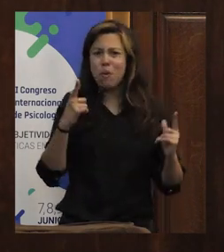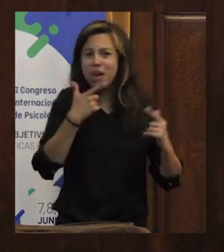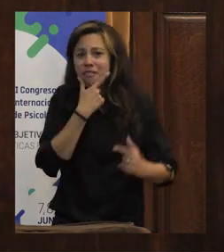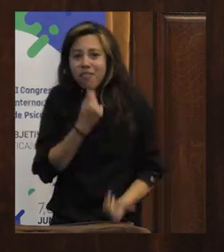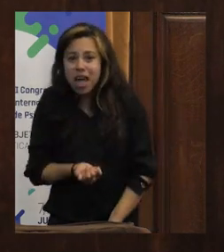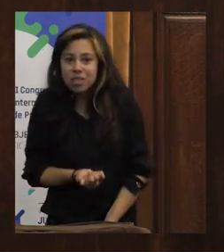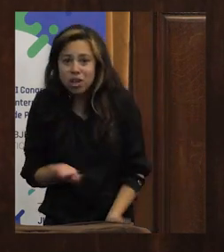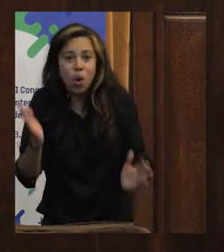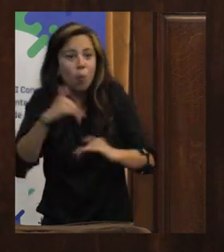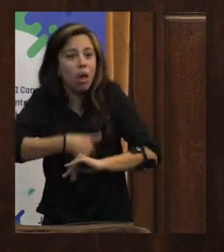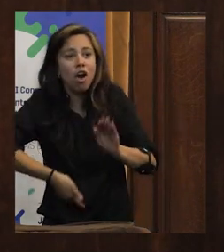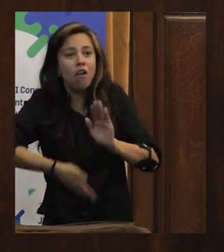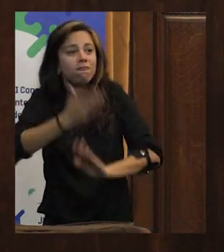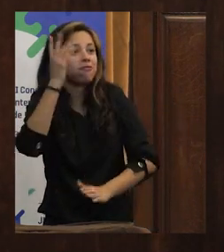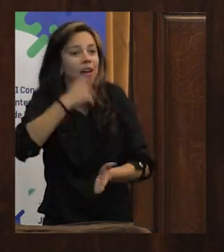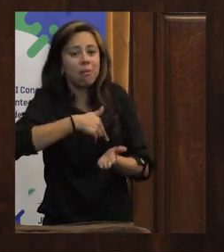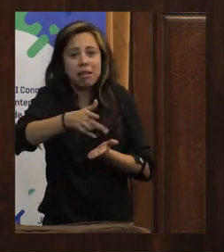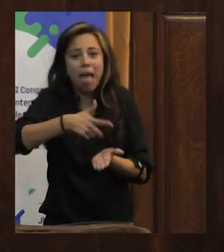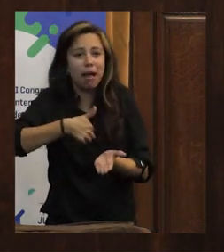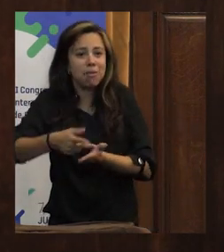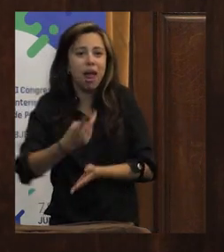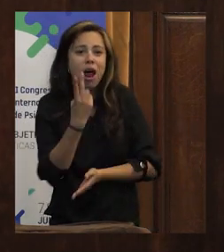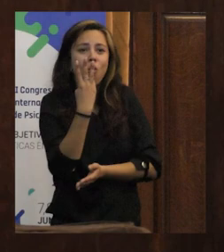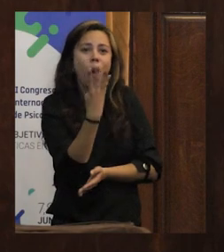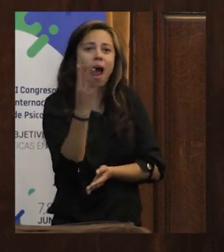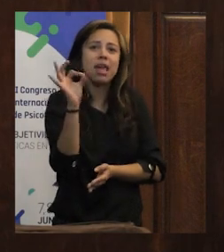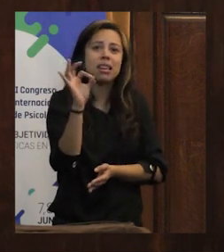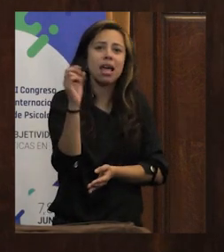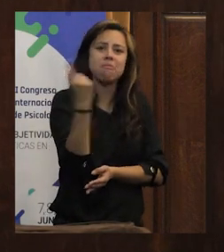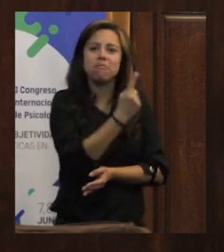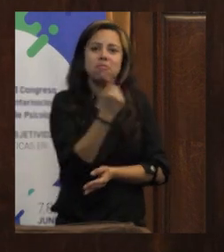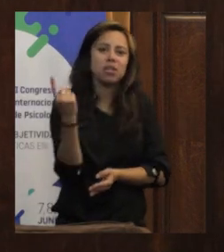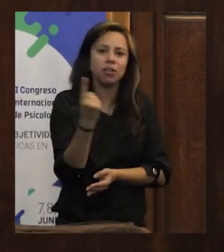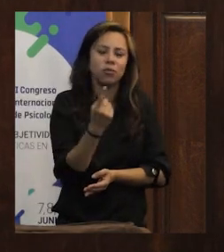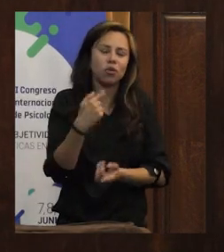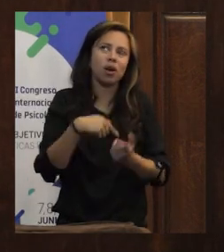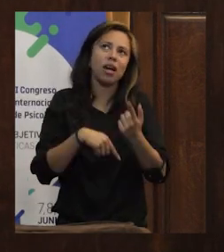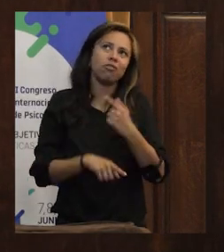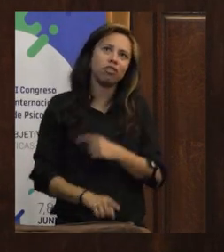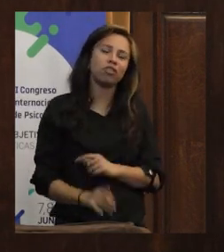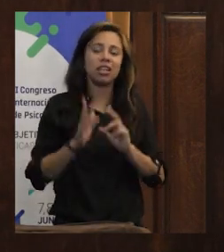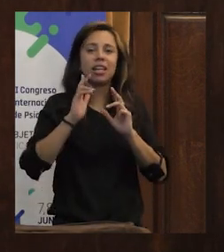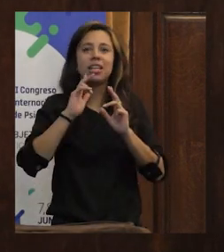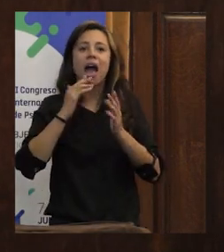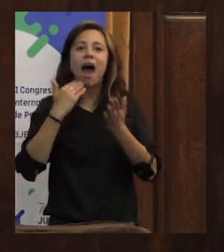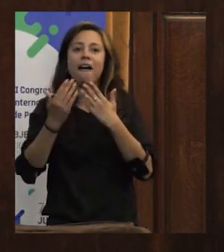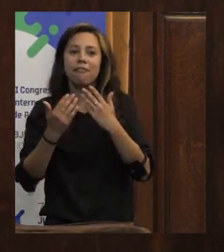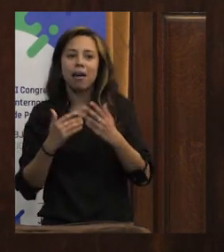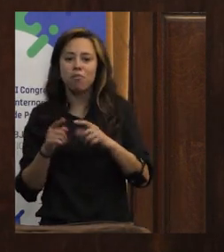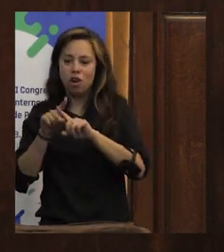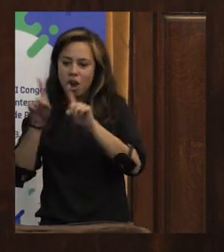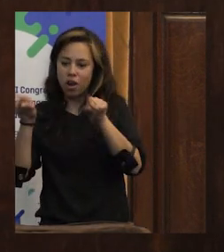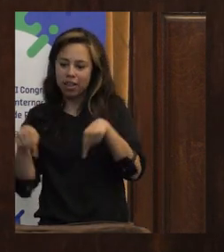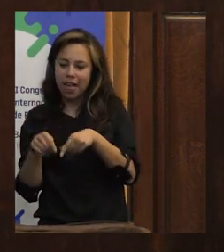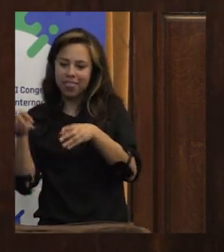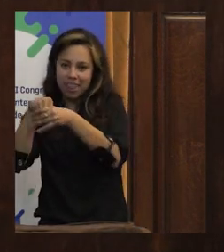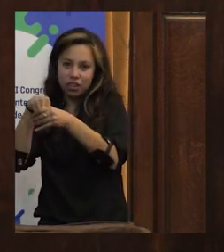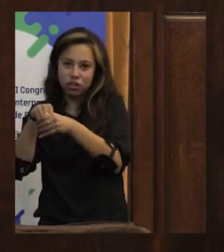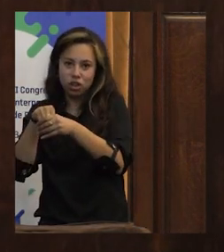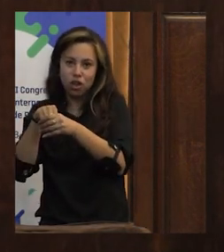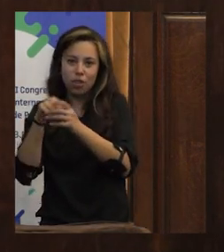fazê-lo. Então, os mandos de prevenção muitas vezes são